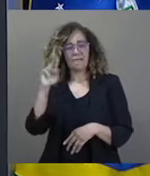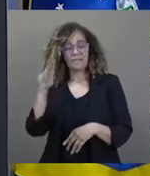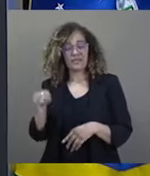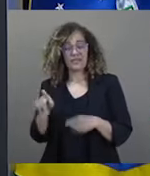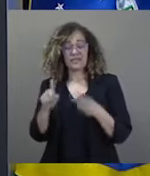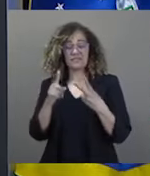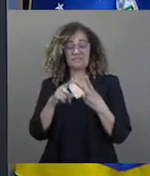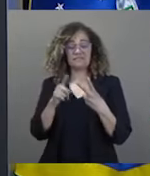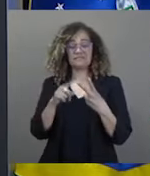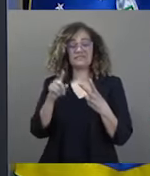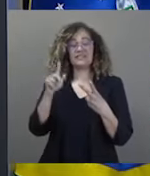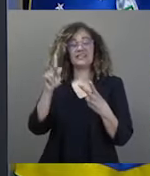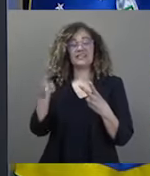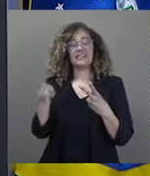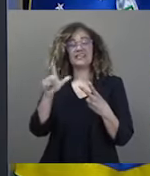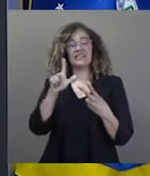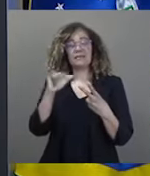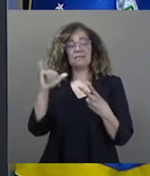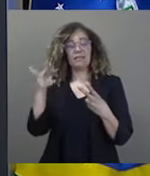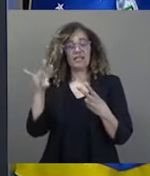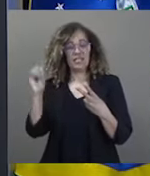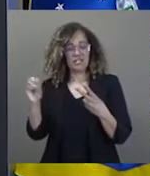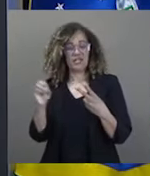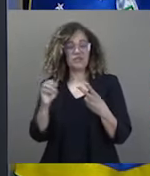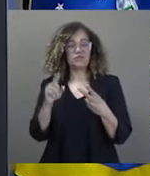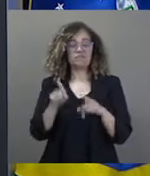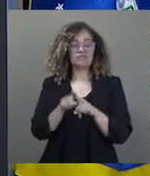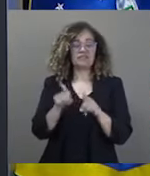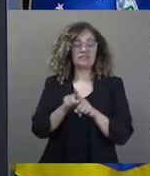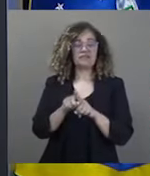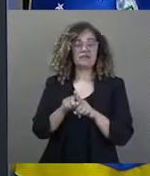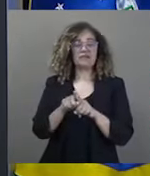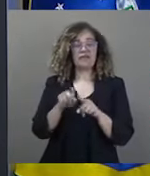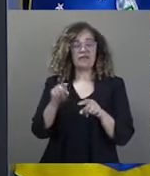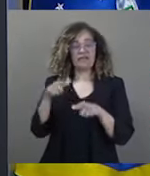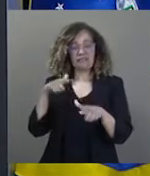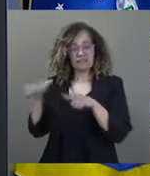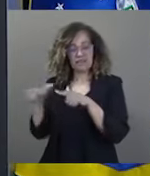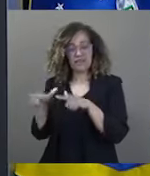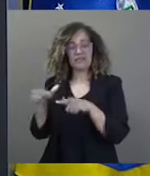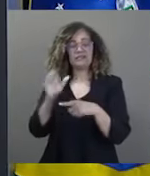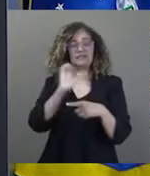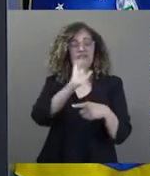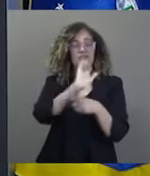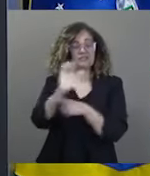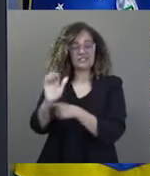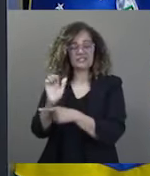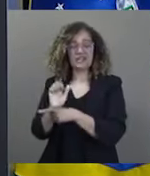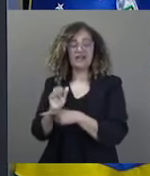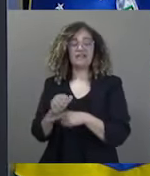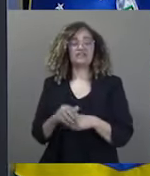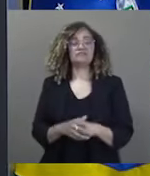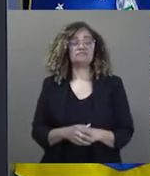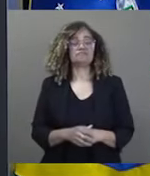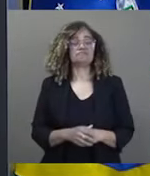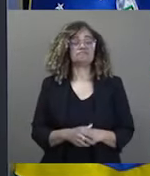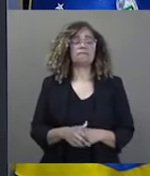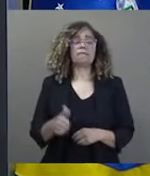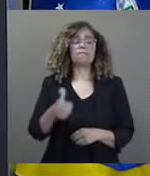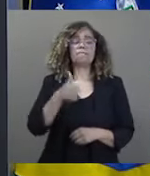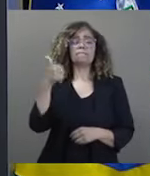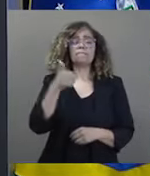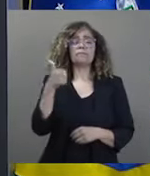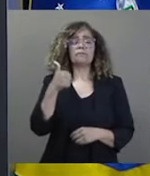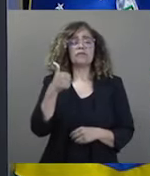presentes e demais em seus gabinetes ou remotamente em seus estados trabalhando foi a primeira